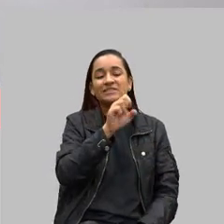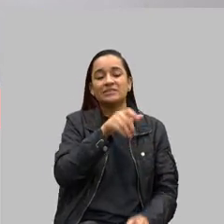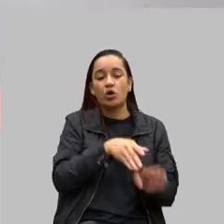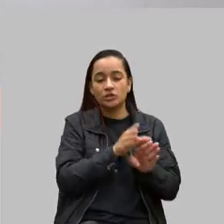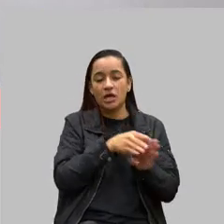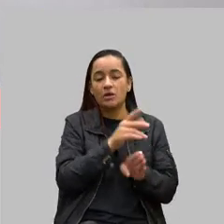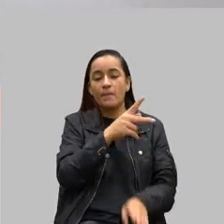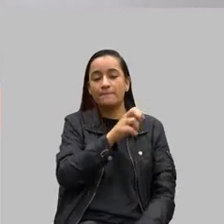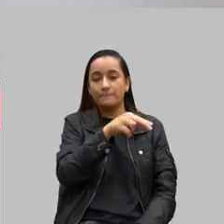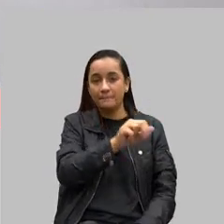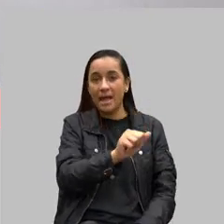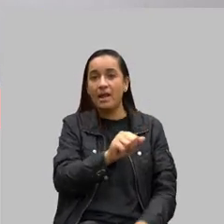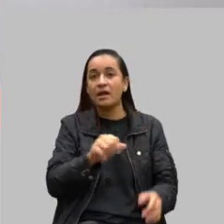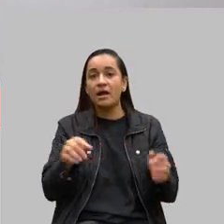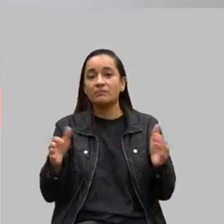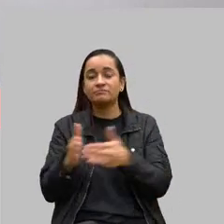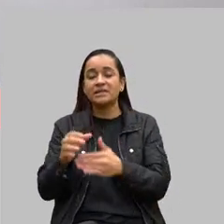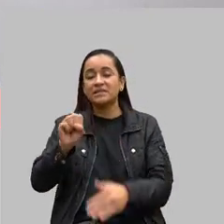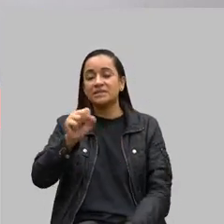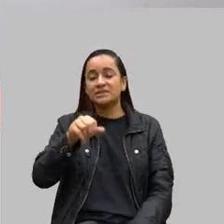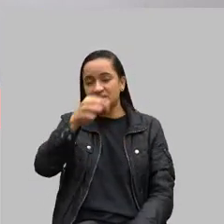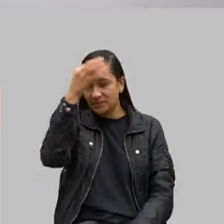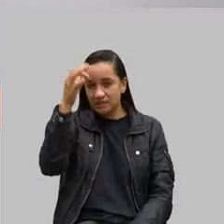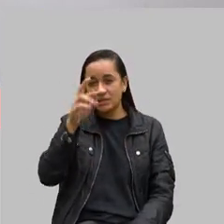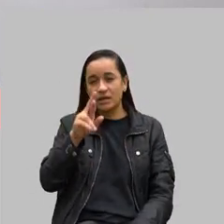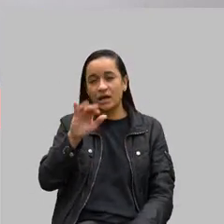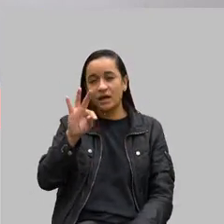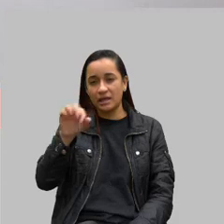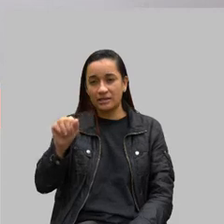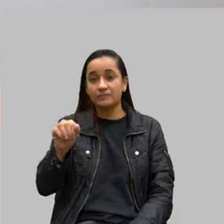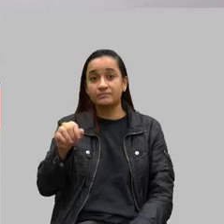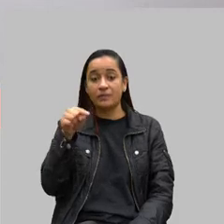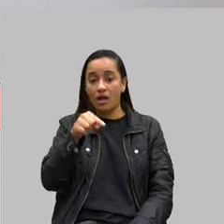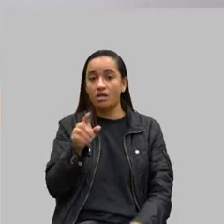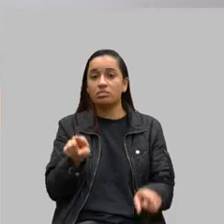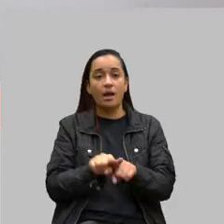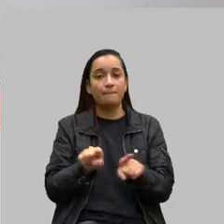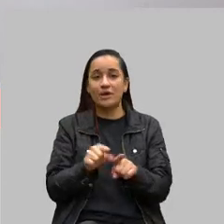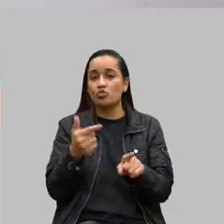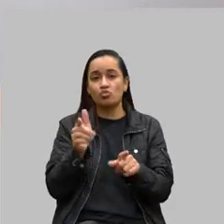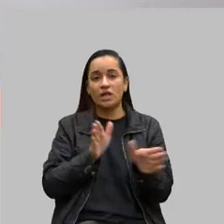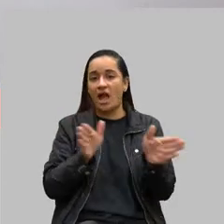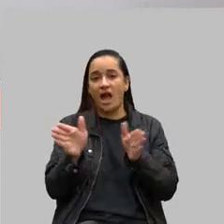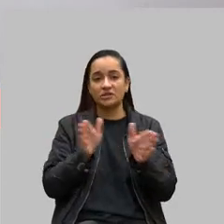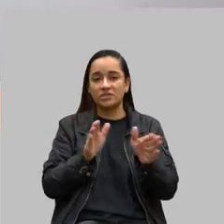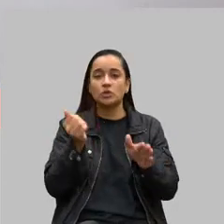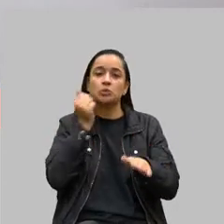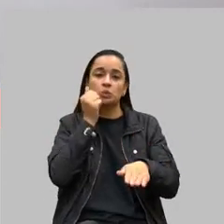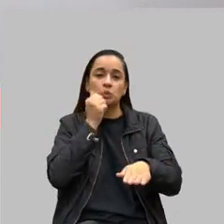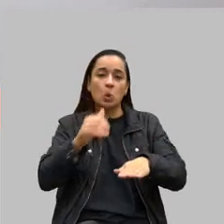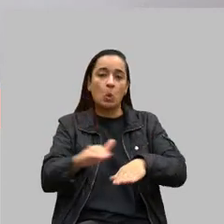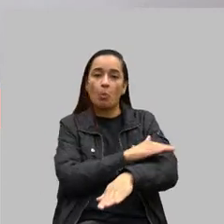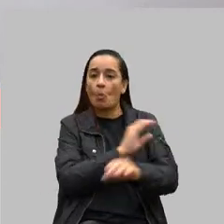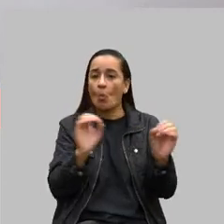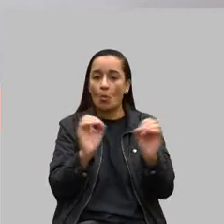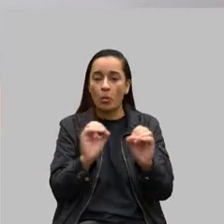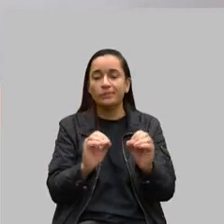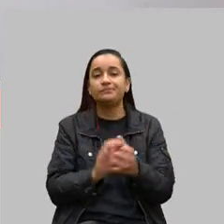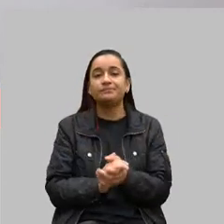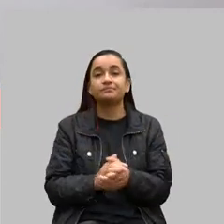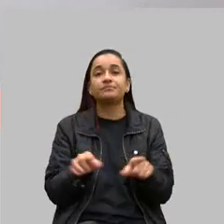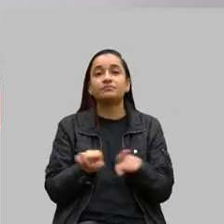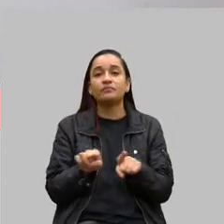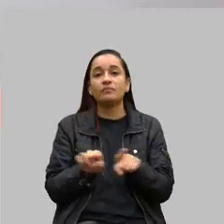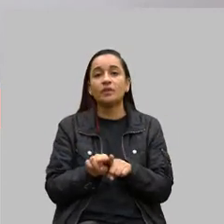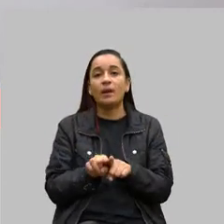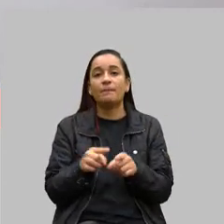Rita do Itueto é um município que a gente tem ali na região que ainda não tem acesso via asfalto temos um trecho ali que liga o Município de